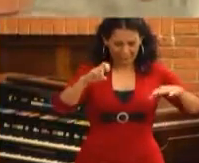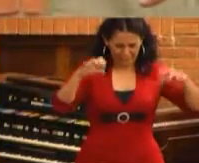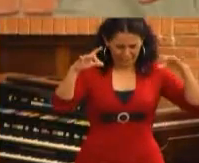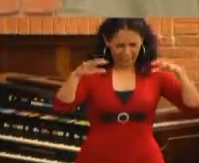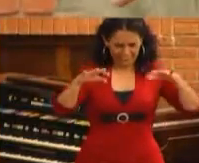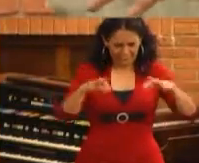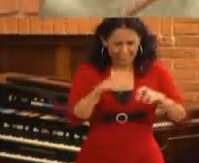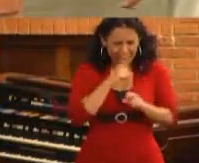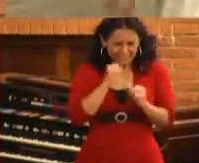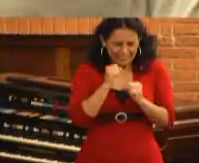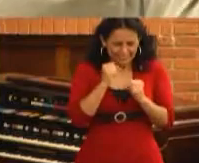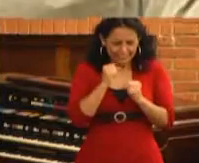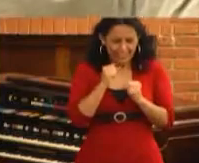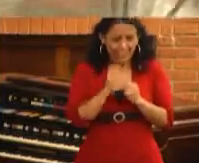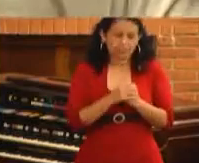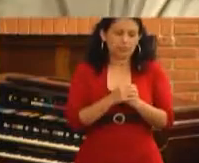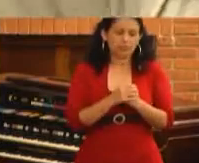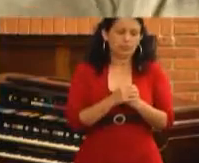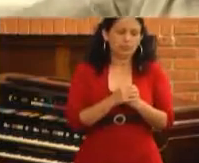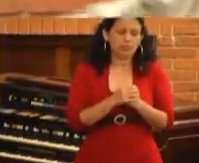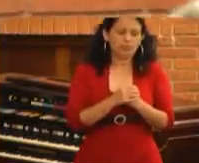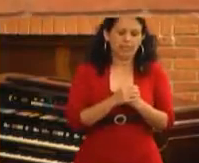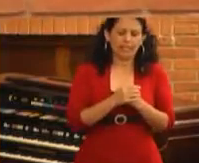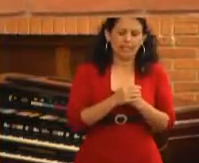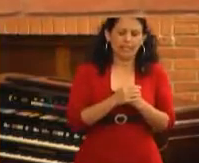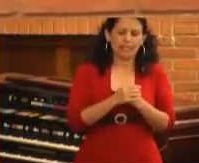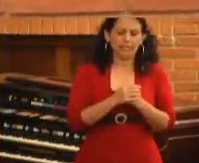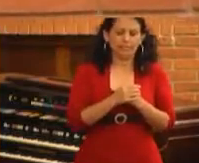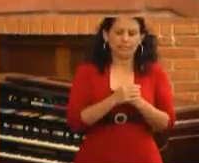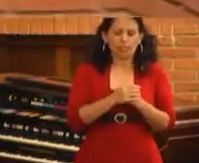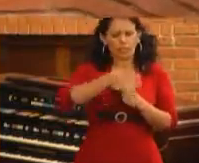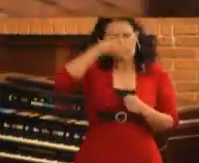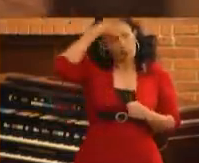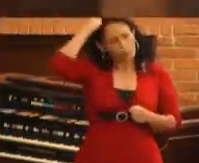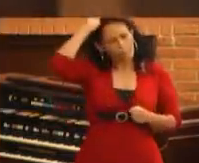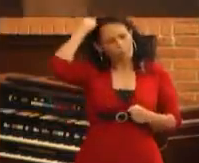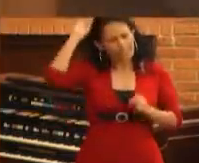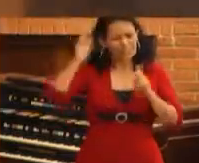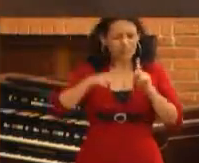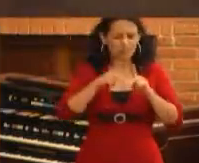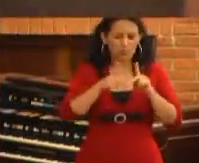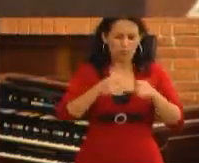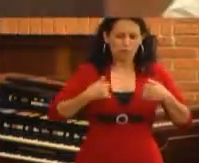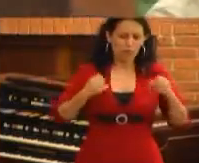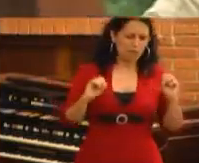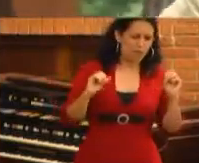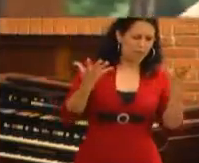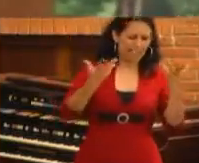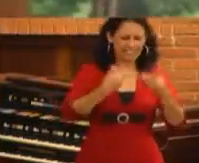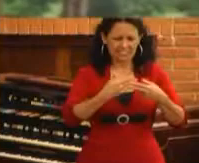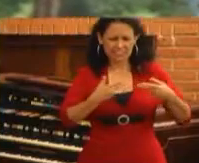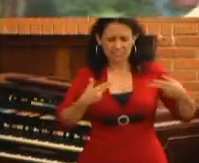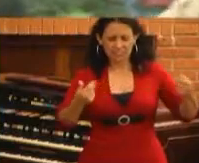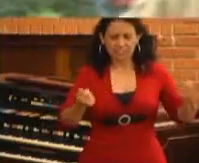Baco, sei lá quem era deles, um era da Grécia, o outro era dos romanos, aquelas festas